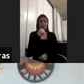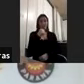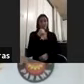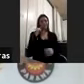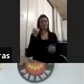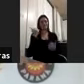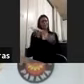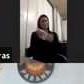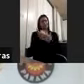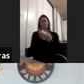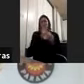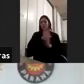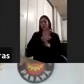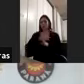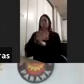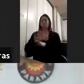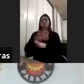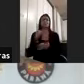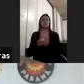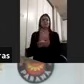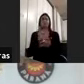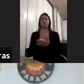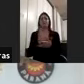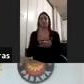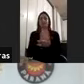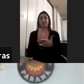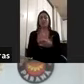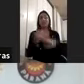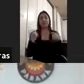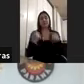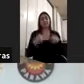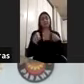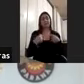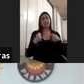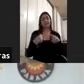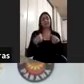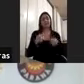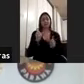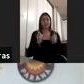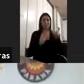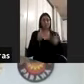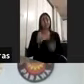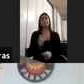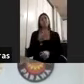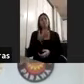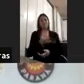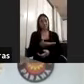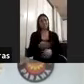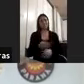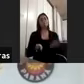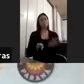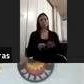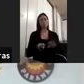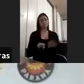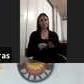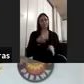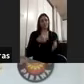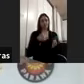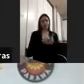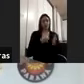unidade absoluta na luta, trabalhadores e sindicatos juntos. É com você, Fernando. Vamos ouvir a história